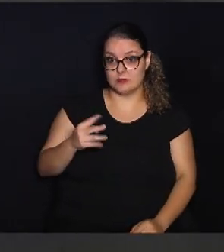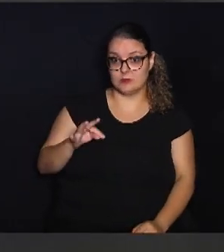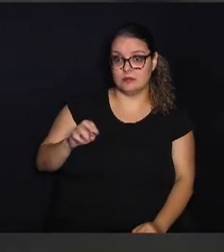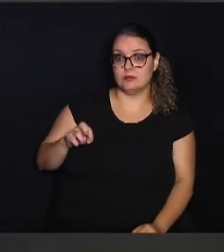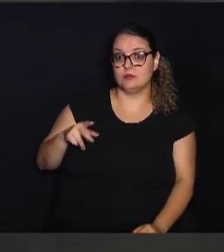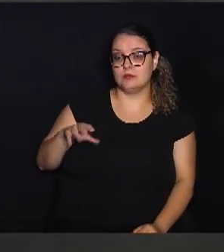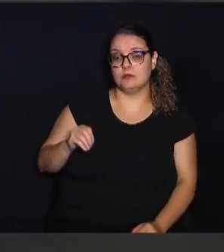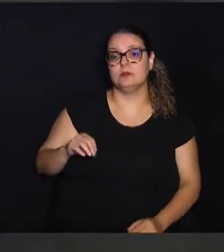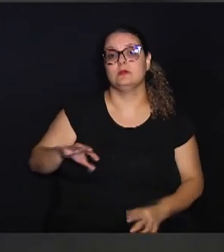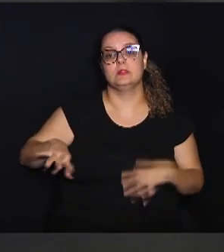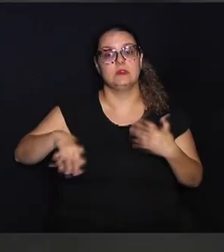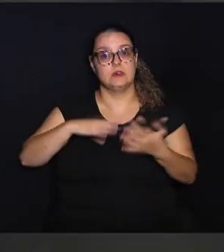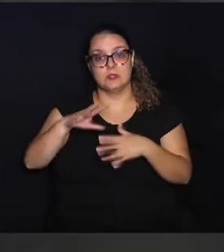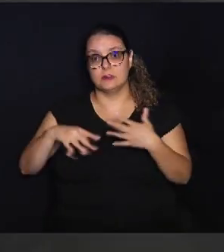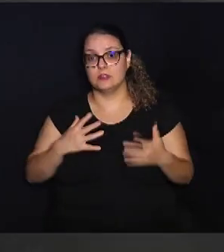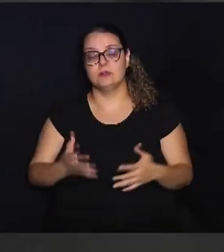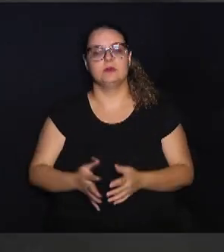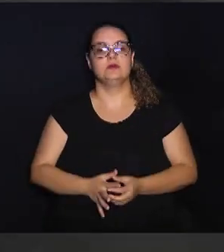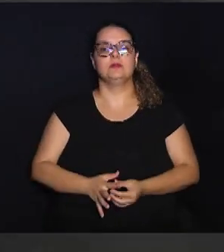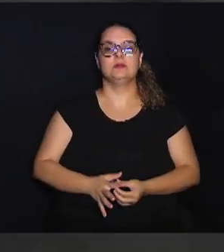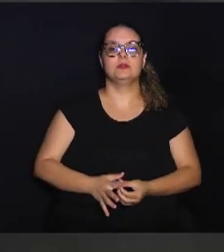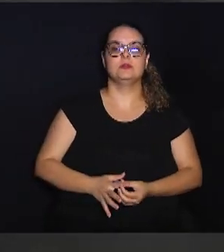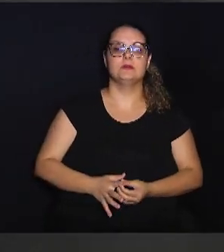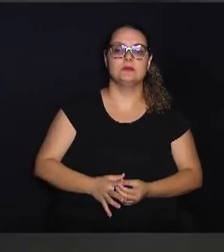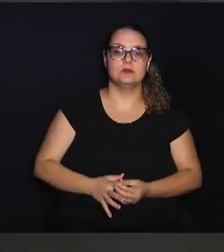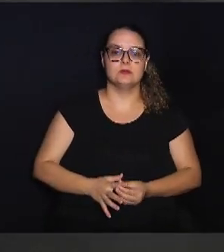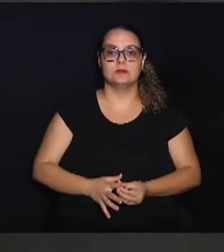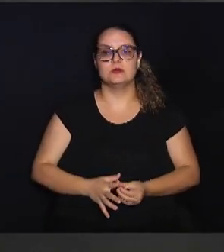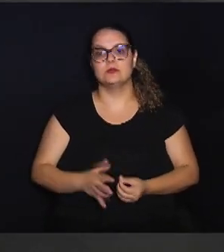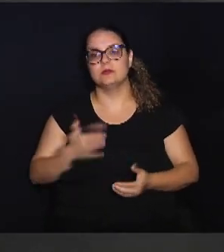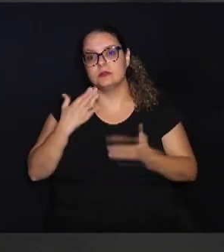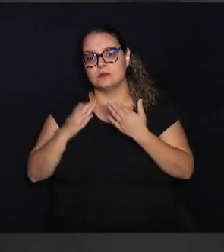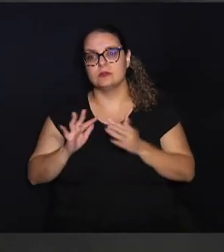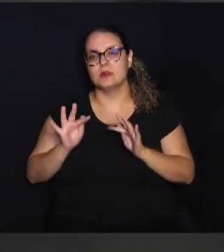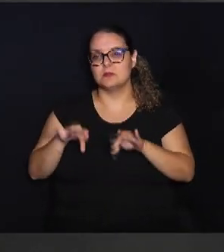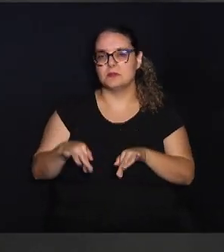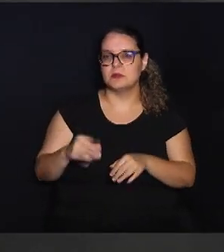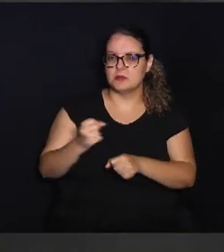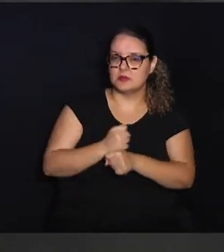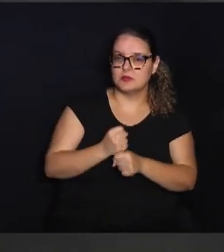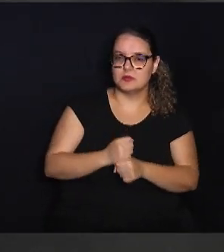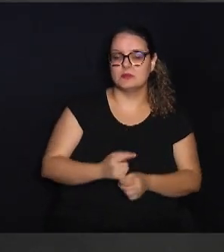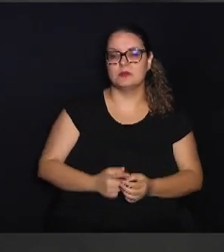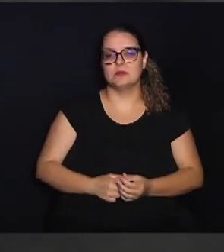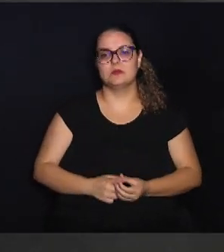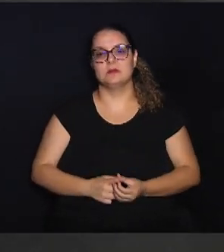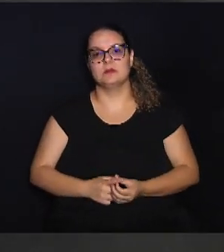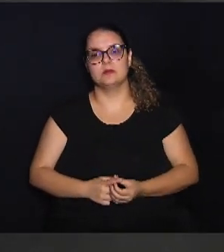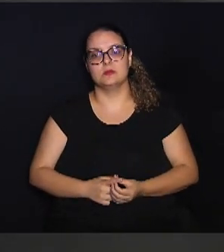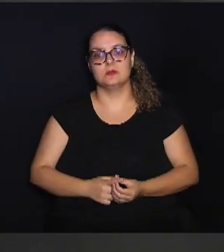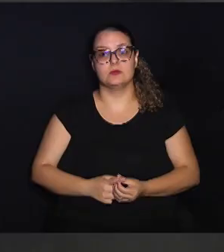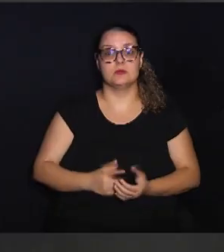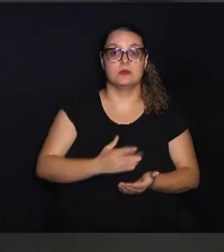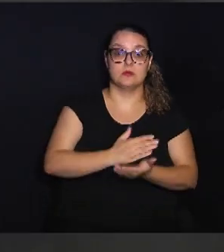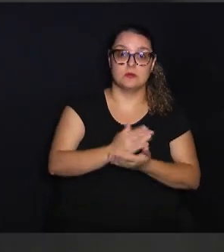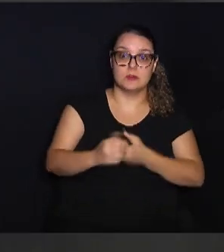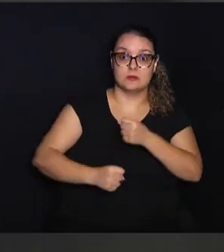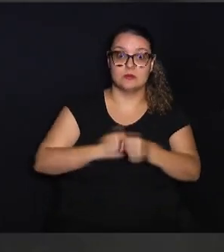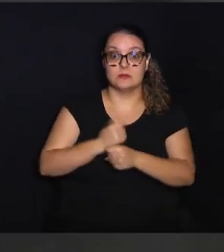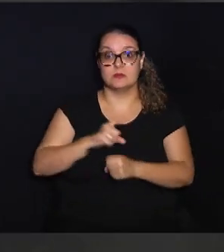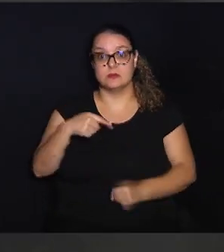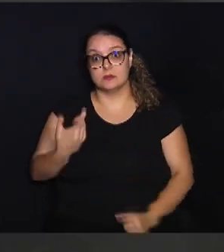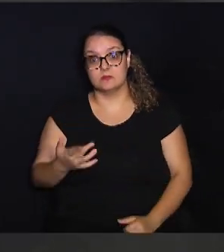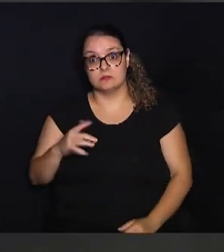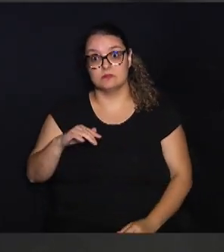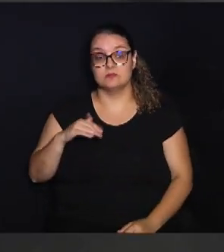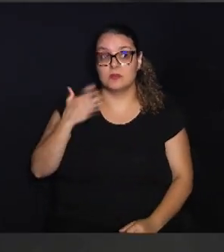muito tumultuado ainda. Então, essa conversa a gente vai ter mais no final do ano, ou talvez para o começo do ano que vem. Então, até lá, eu não